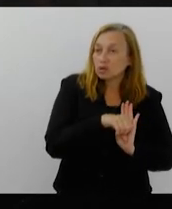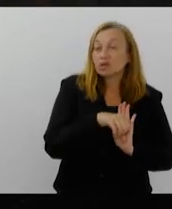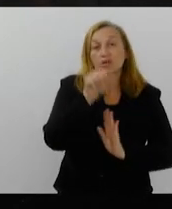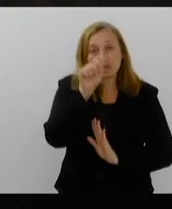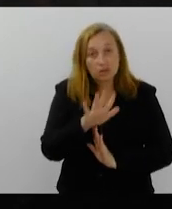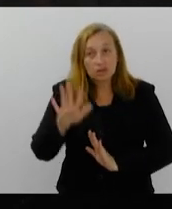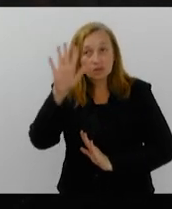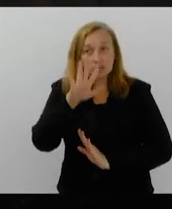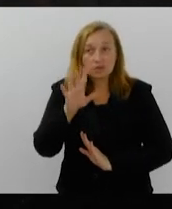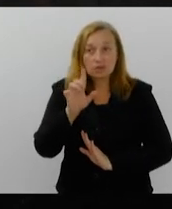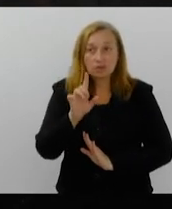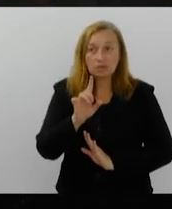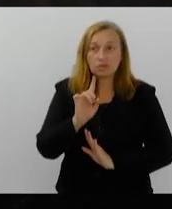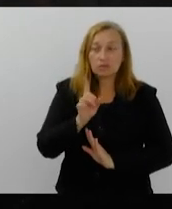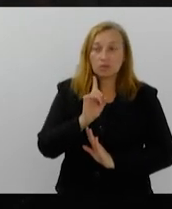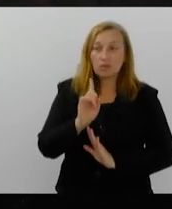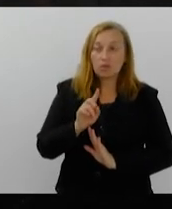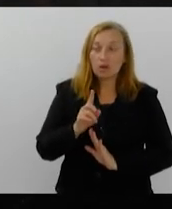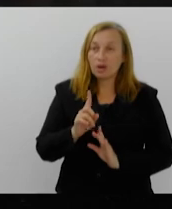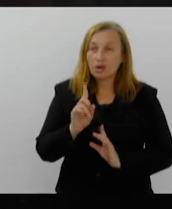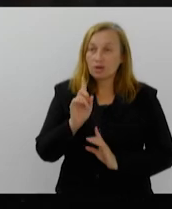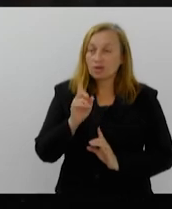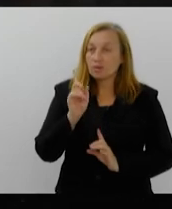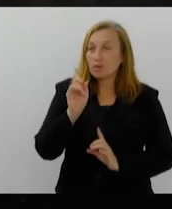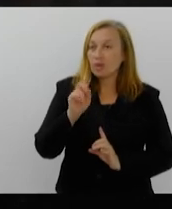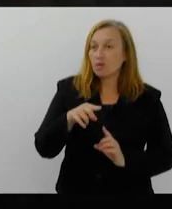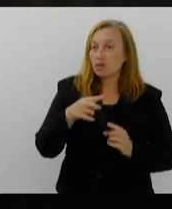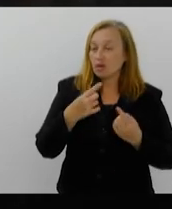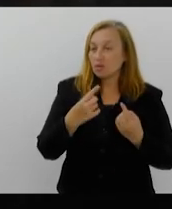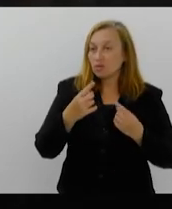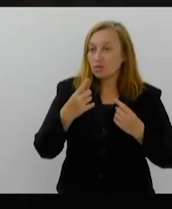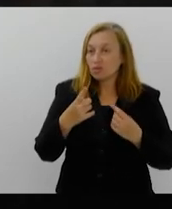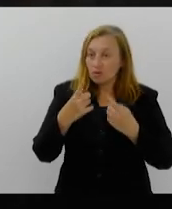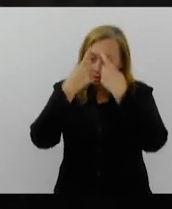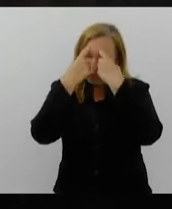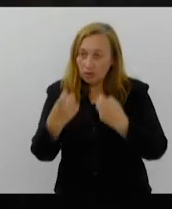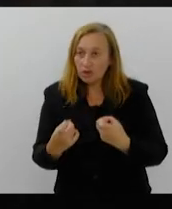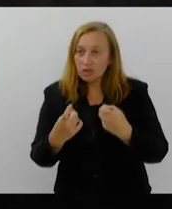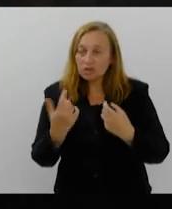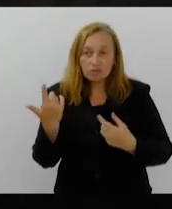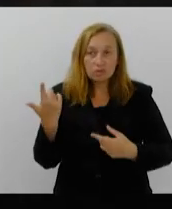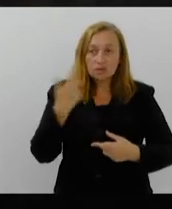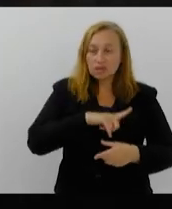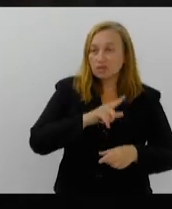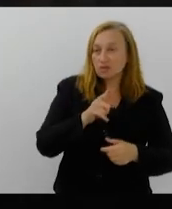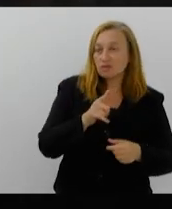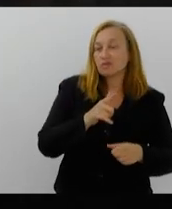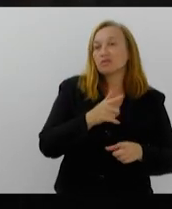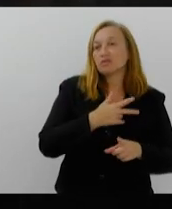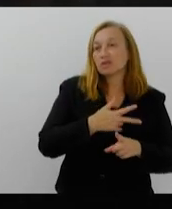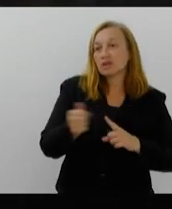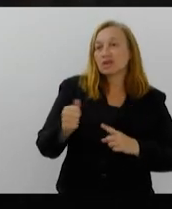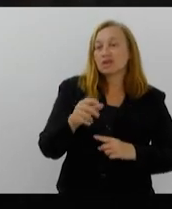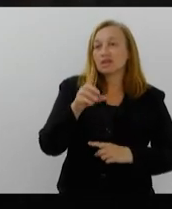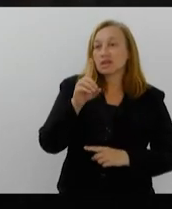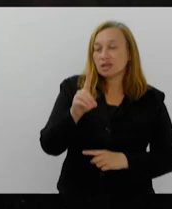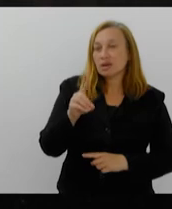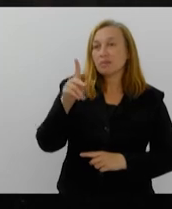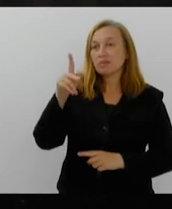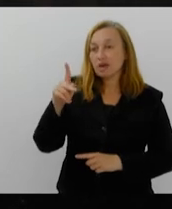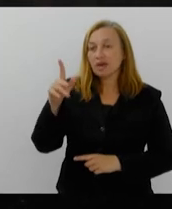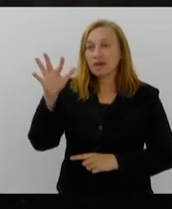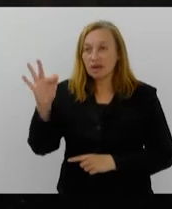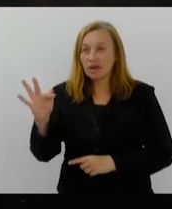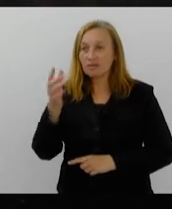nacional, não é com o enfrentamento bélico que daremos conta disso. A DPF 635, ela nada mais é do que